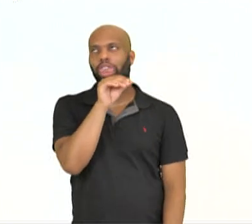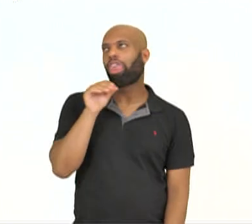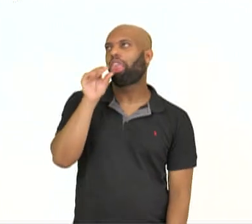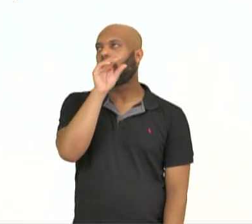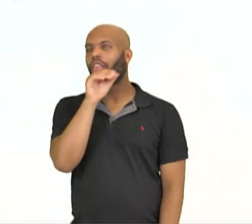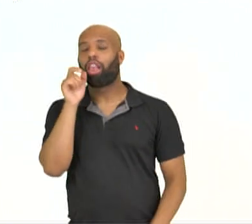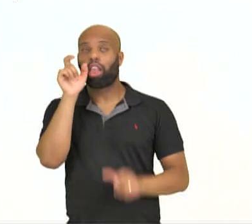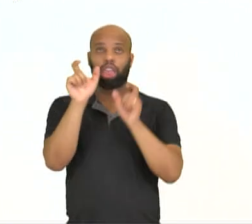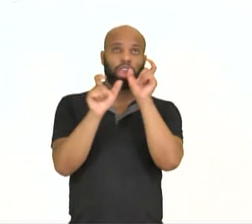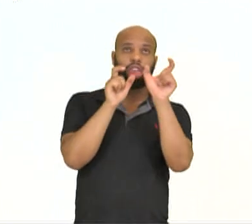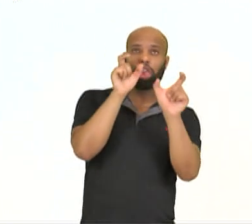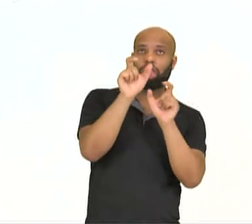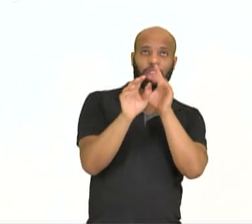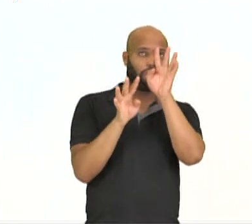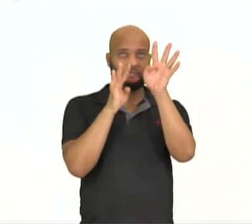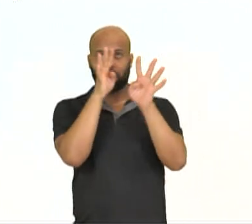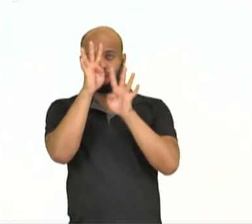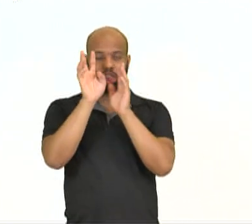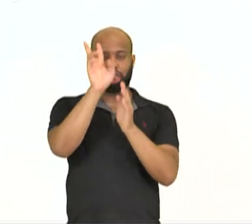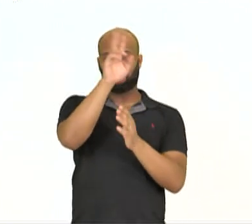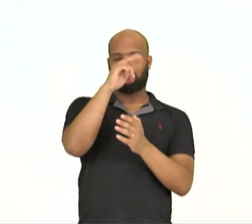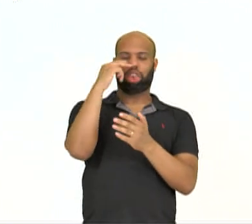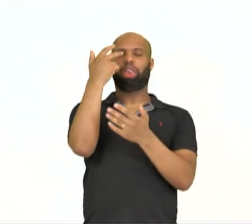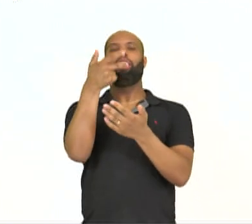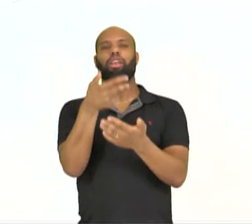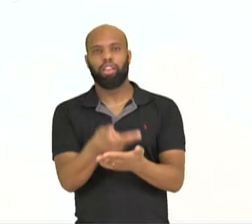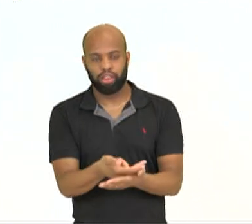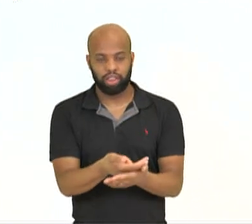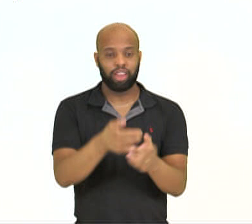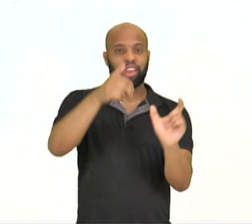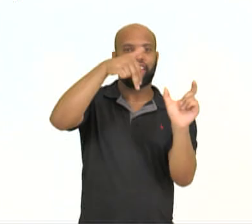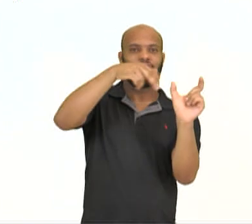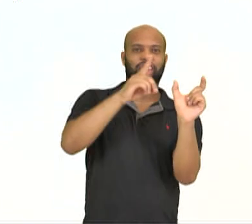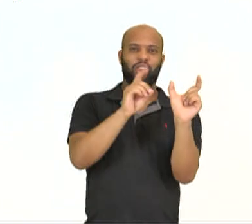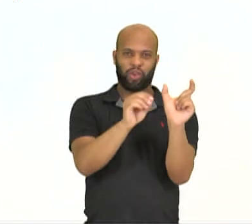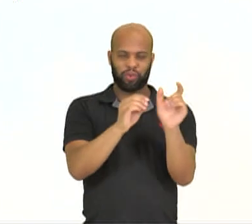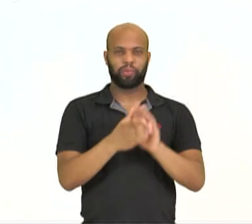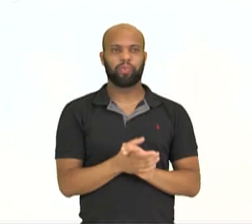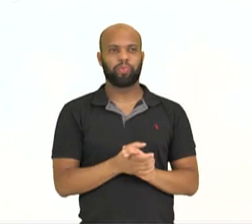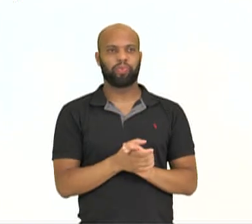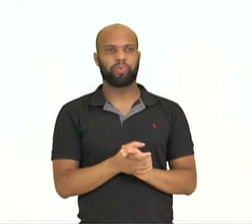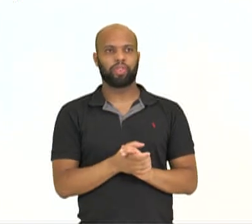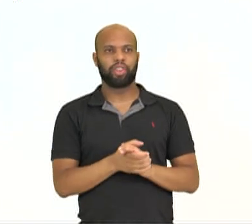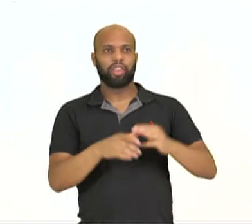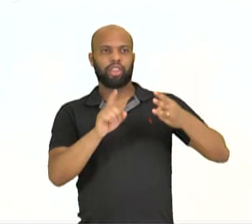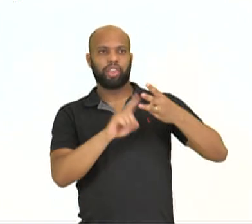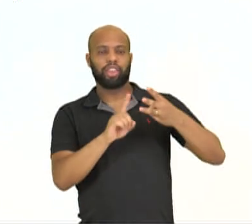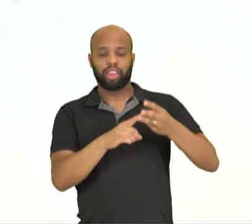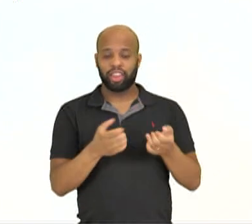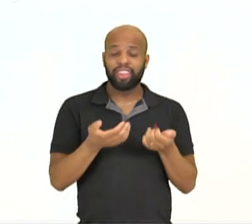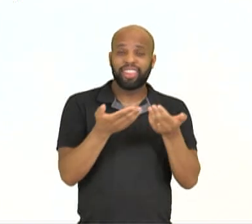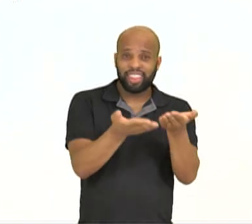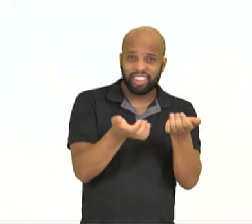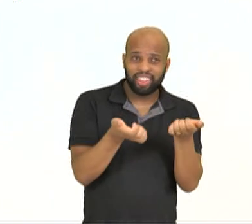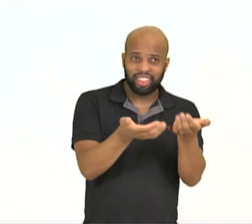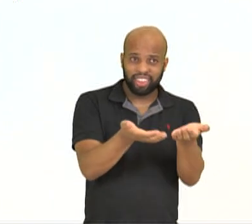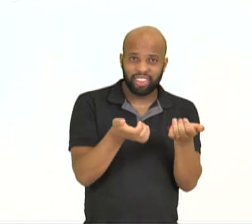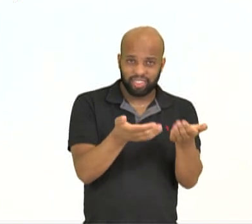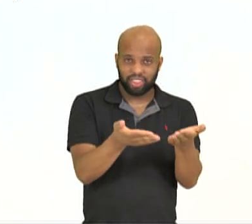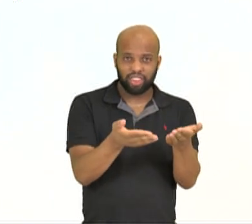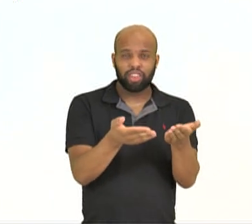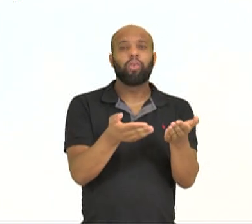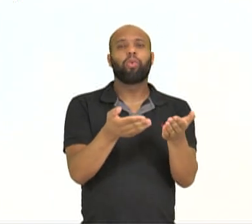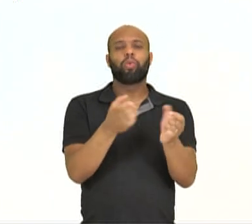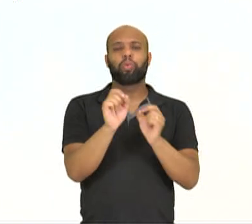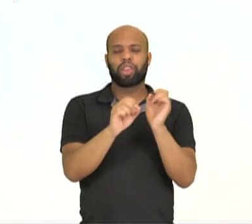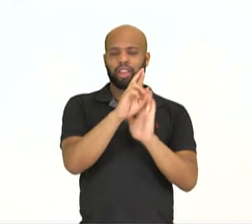desconexas desmaiou, é o gerúndio, então eu uso o G. E devolvidos os relatórios, poderia descansar, é um